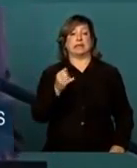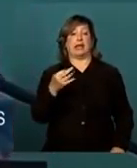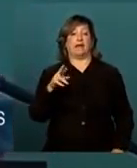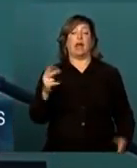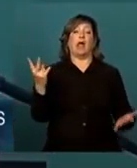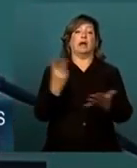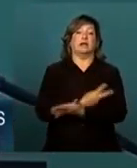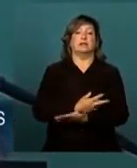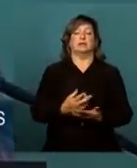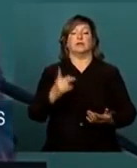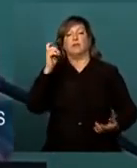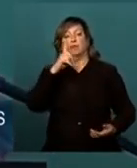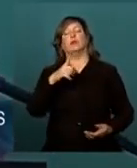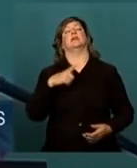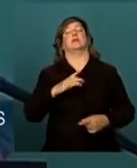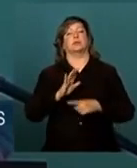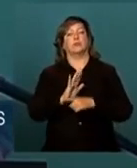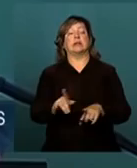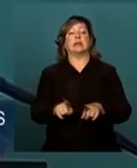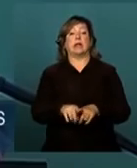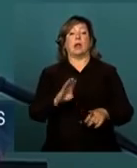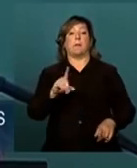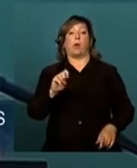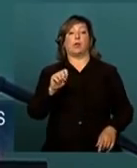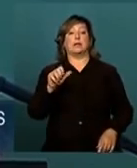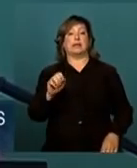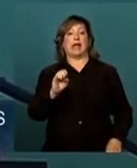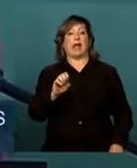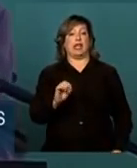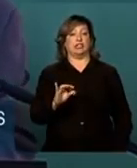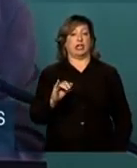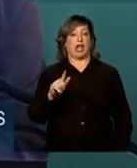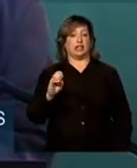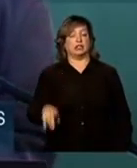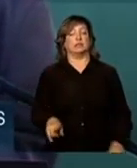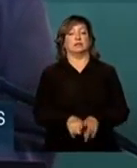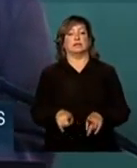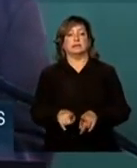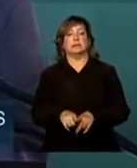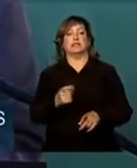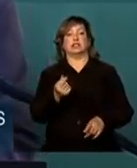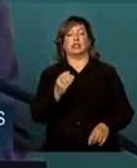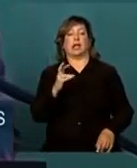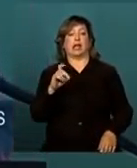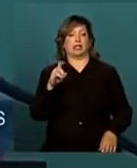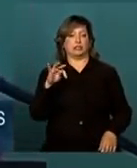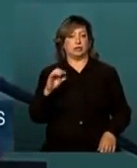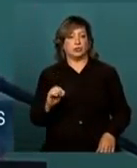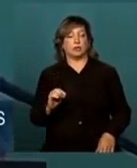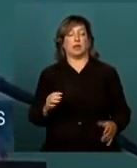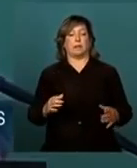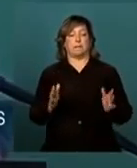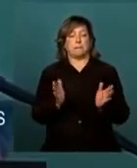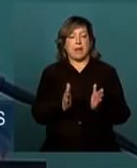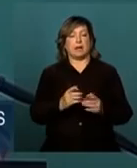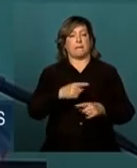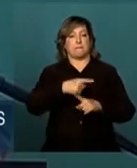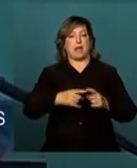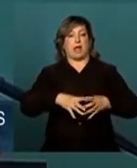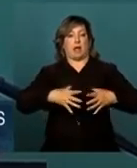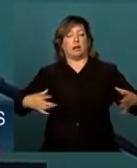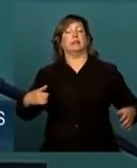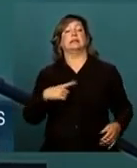de dificuldade, nós temos o Bolsa Estiagem, nós temos crédito para o pequeno, para o grande, para o médio produtor, nós temos